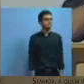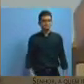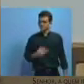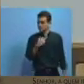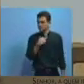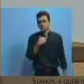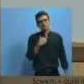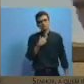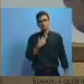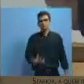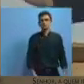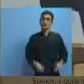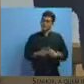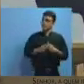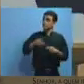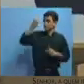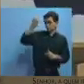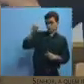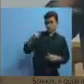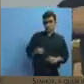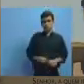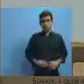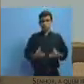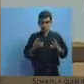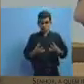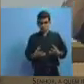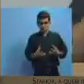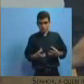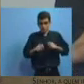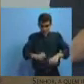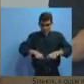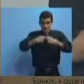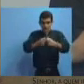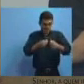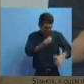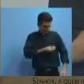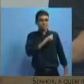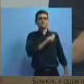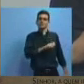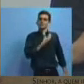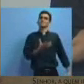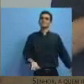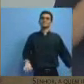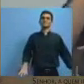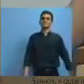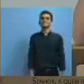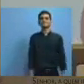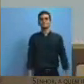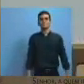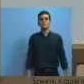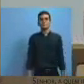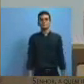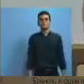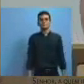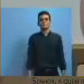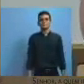quer, esse Deus, quer abrir as nossas sepulturas, quer abrir os nossos túmulos. A primeira